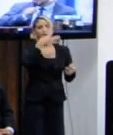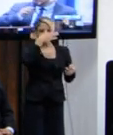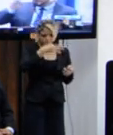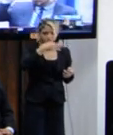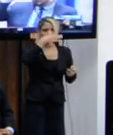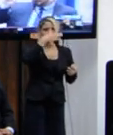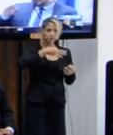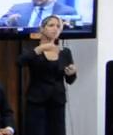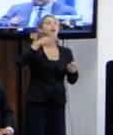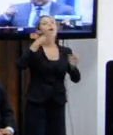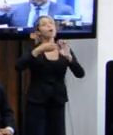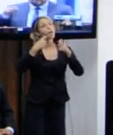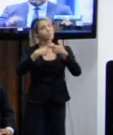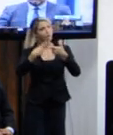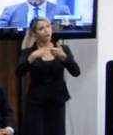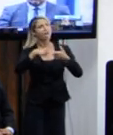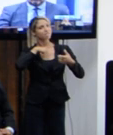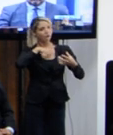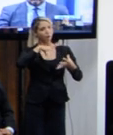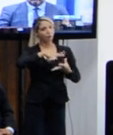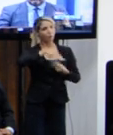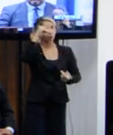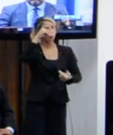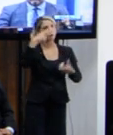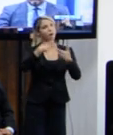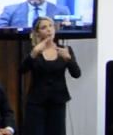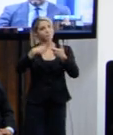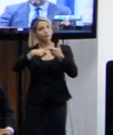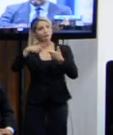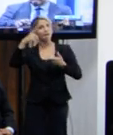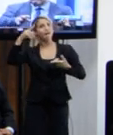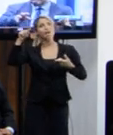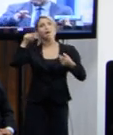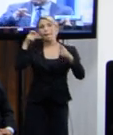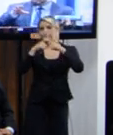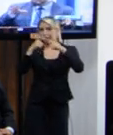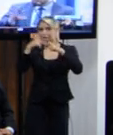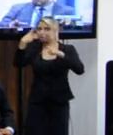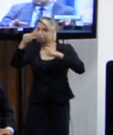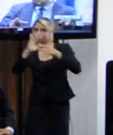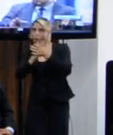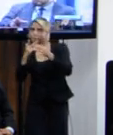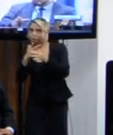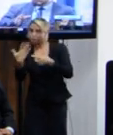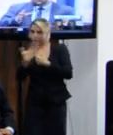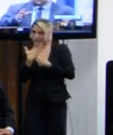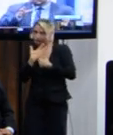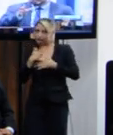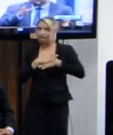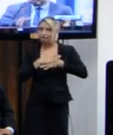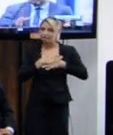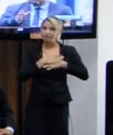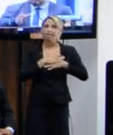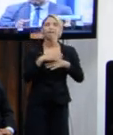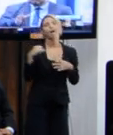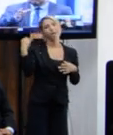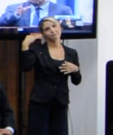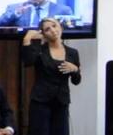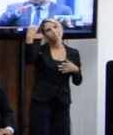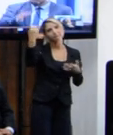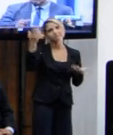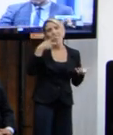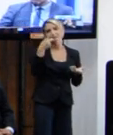estão curadas graças a ela. Então tem que fazer essa lembrança aqui. E dizer que é importante que essa